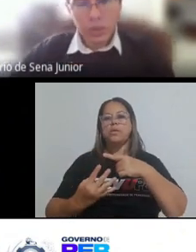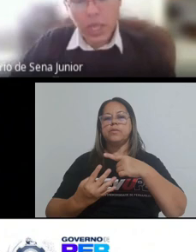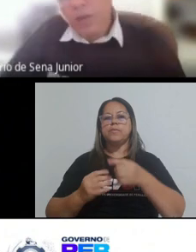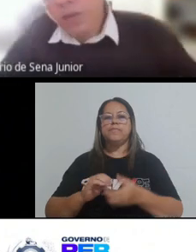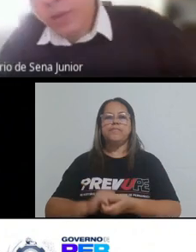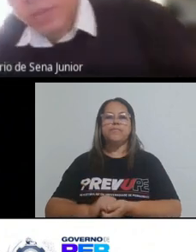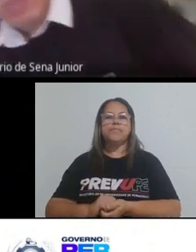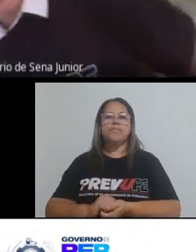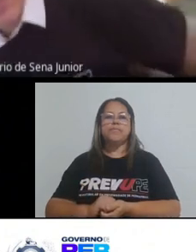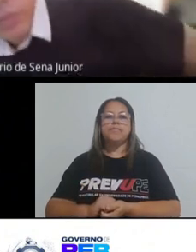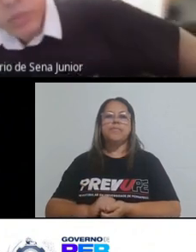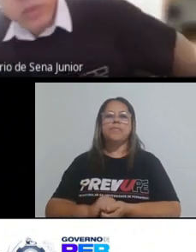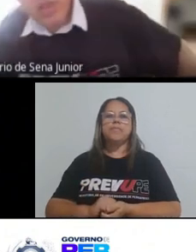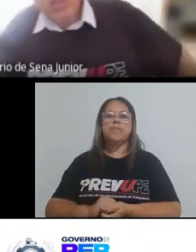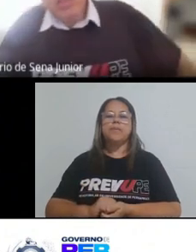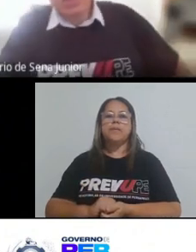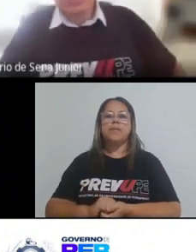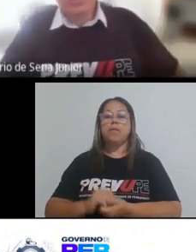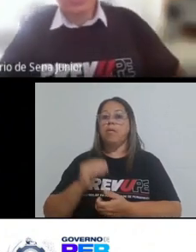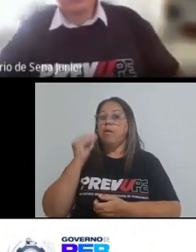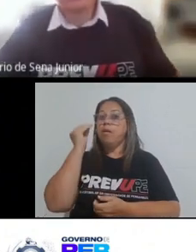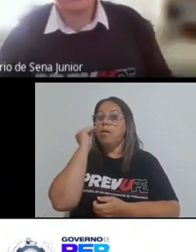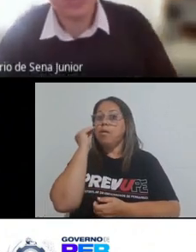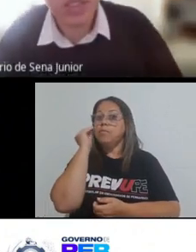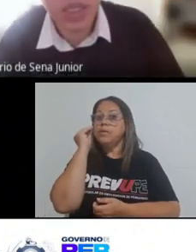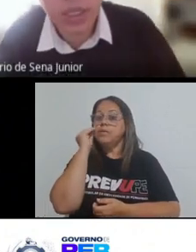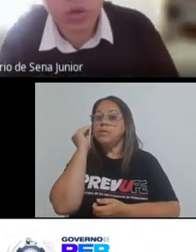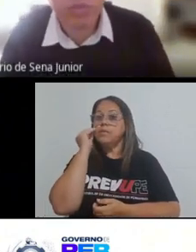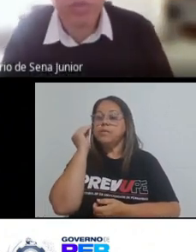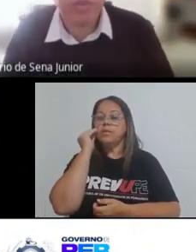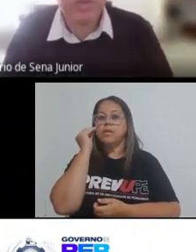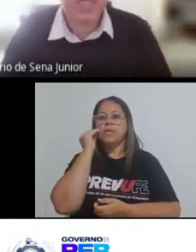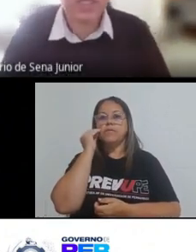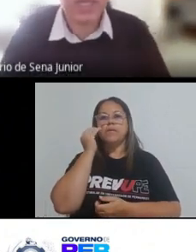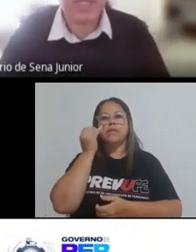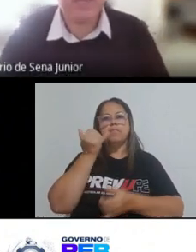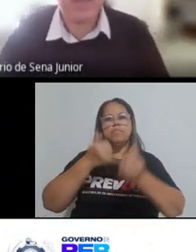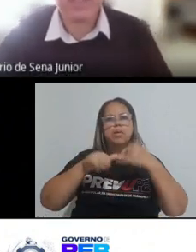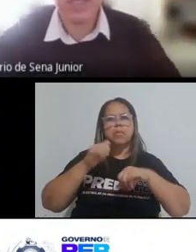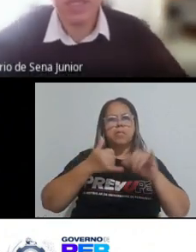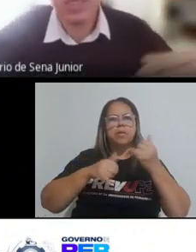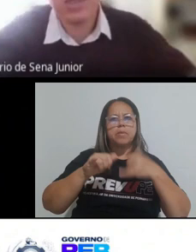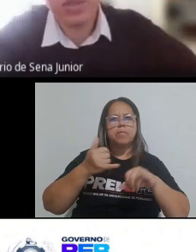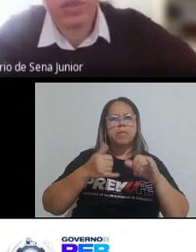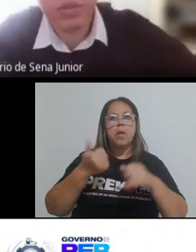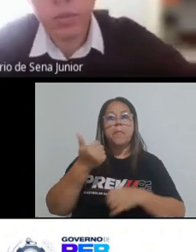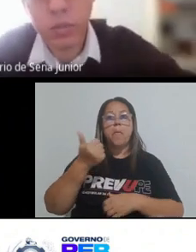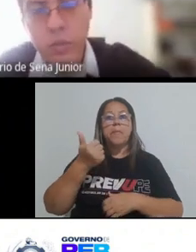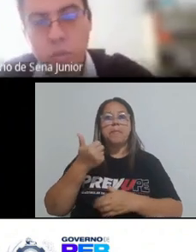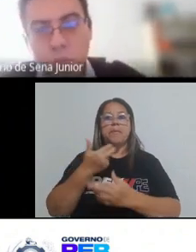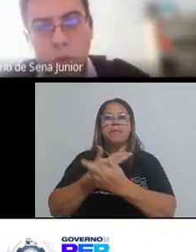Observe que a energia cinética do primeiro satélite vai ser